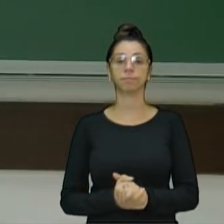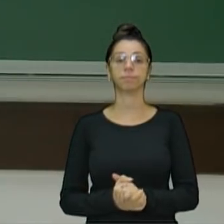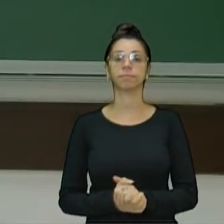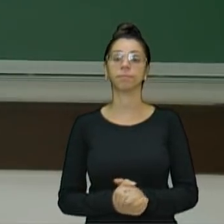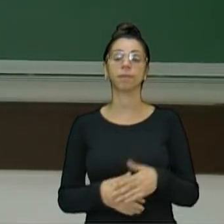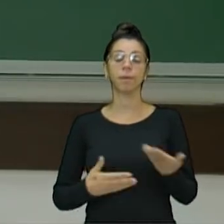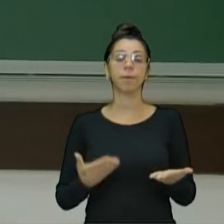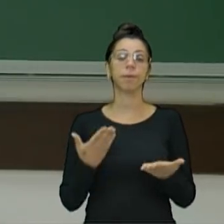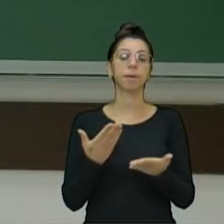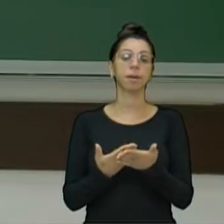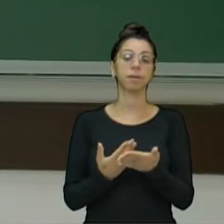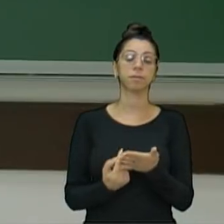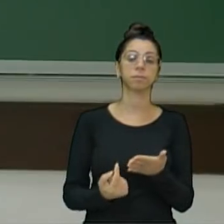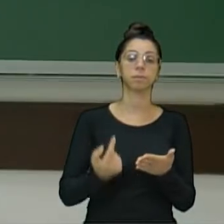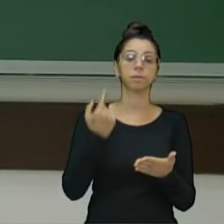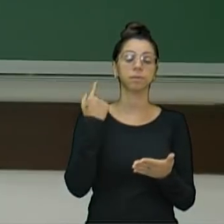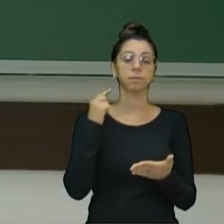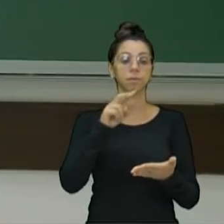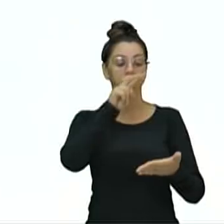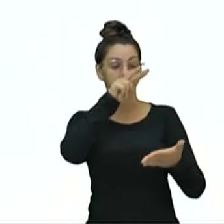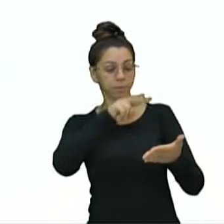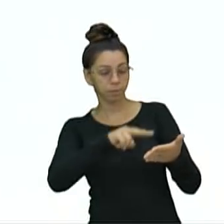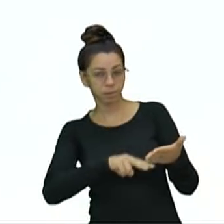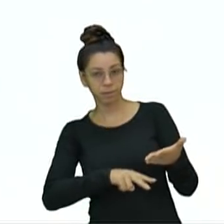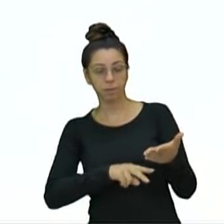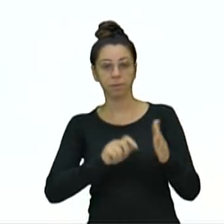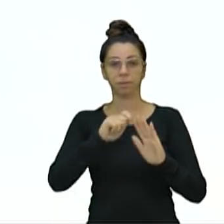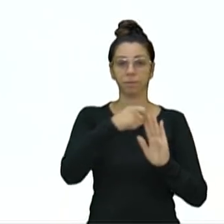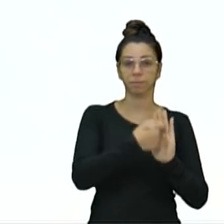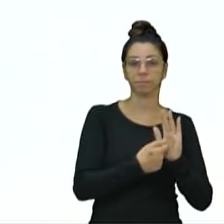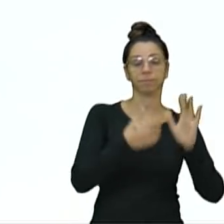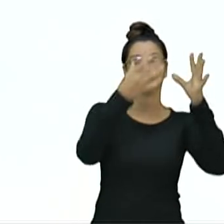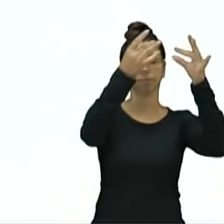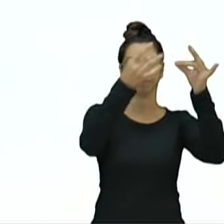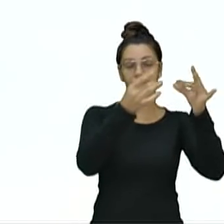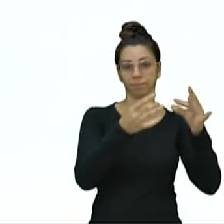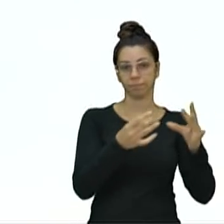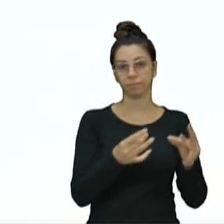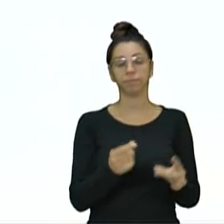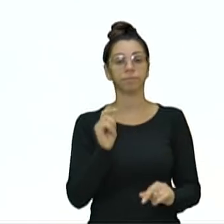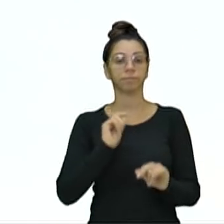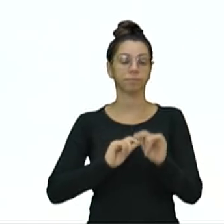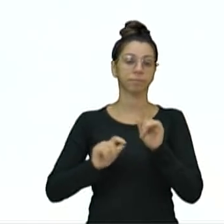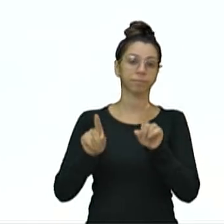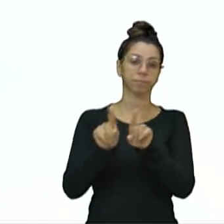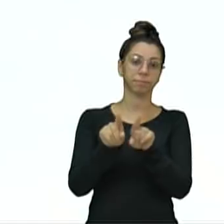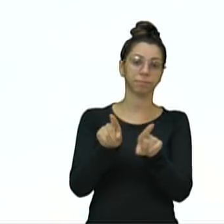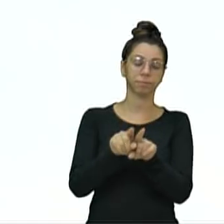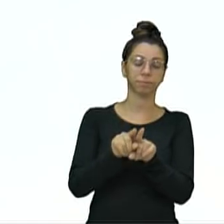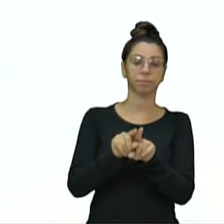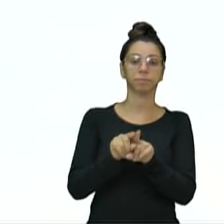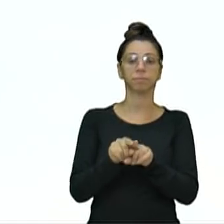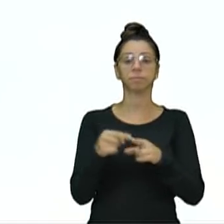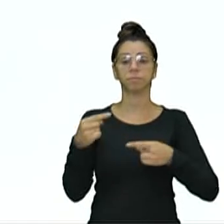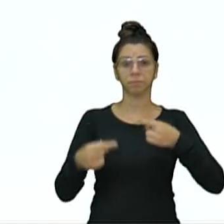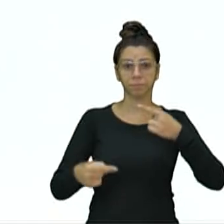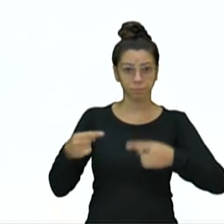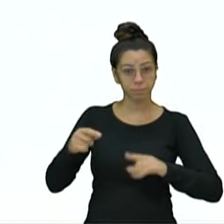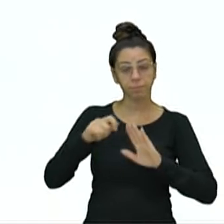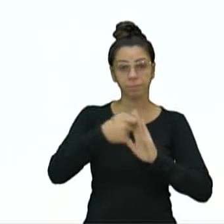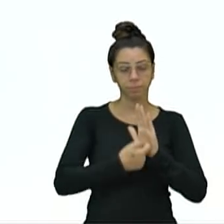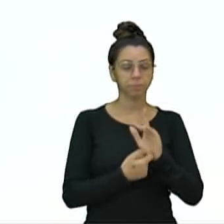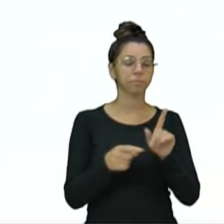nós estudamos e lemos alguns textos descritivos, falamos um pouquinho sobre eles e também